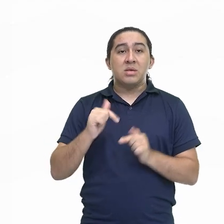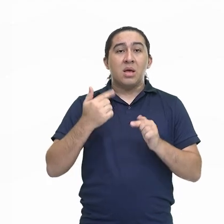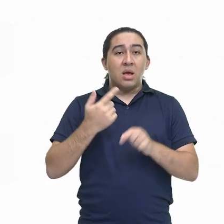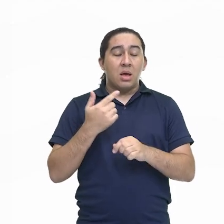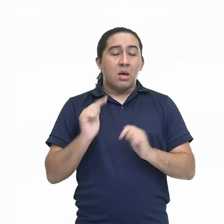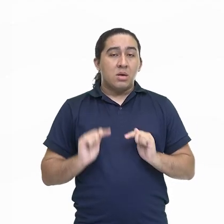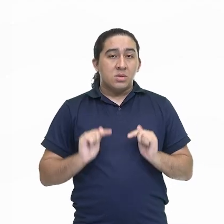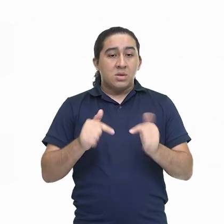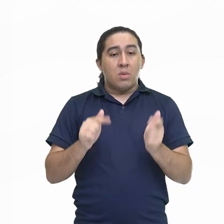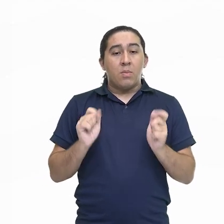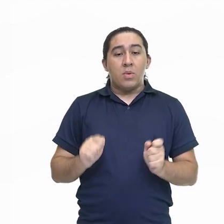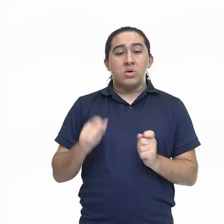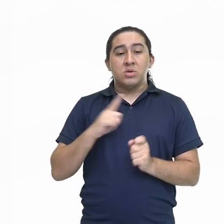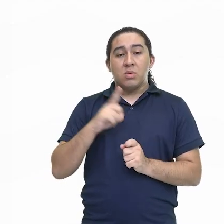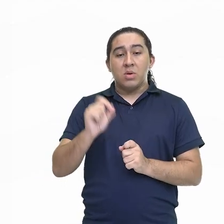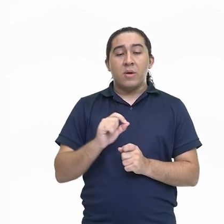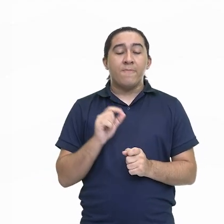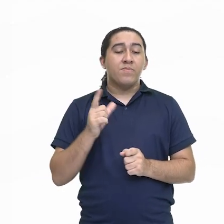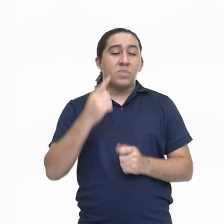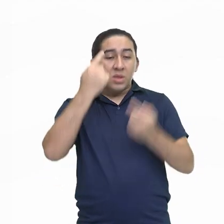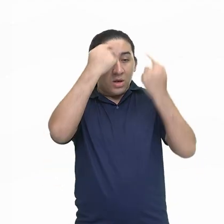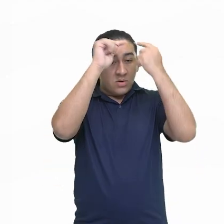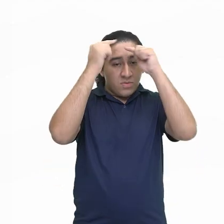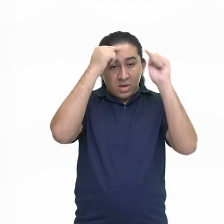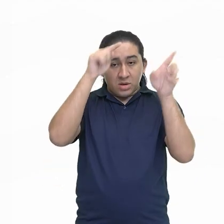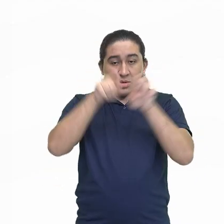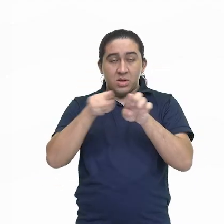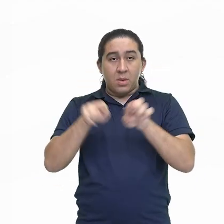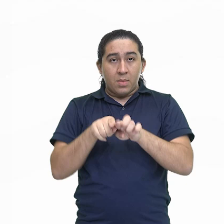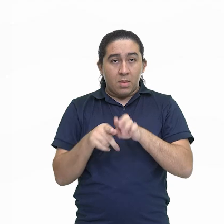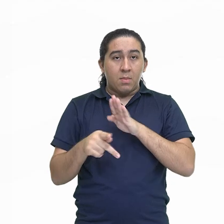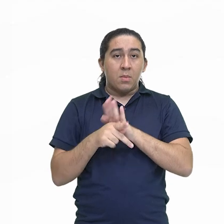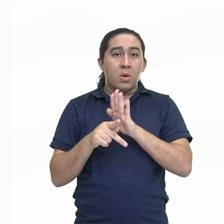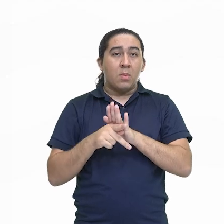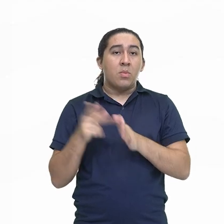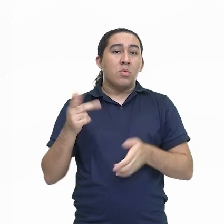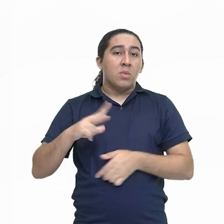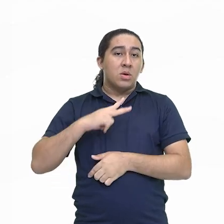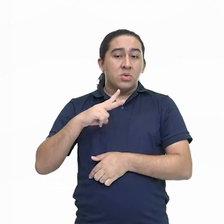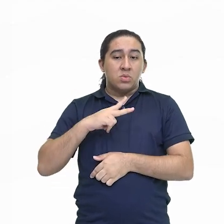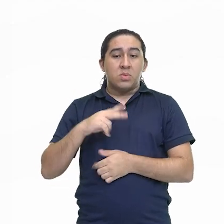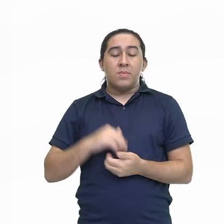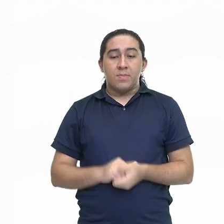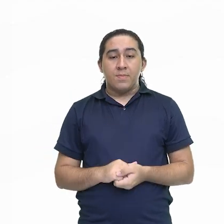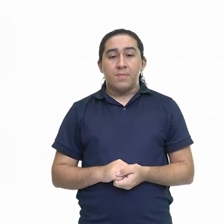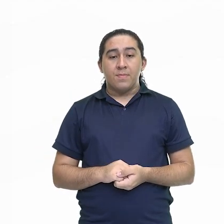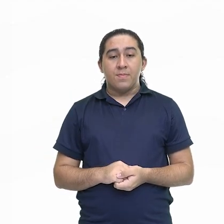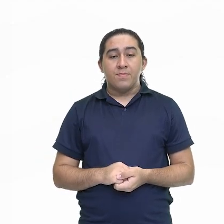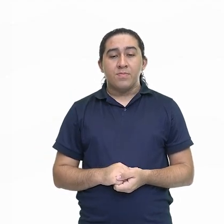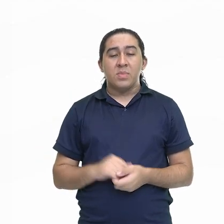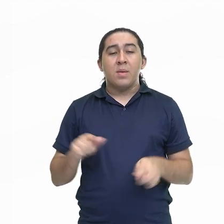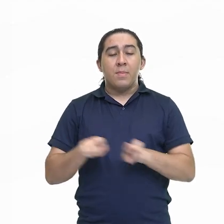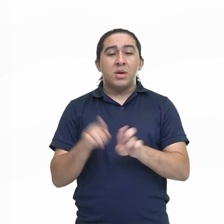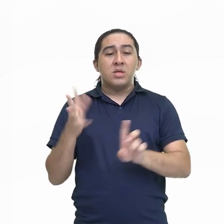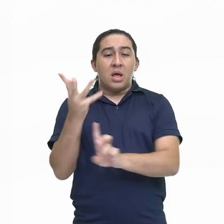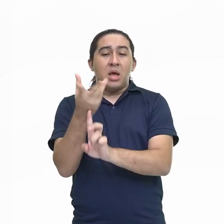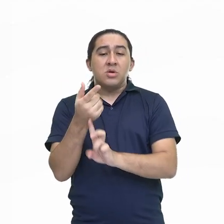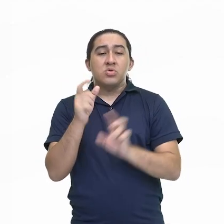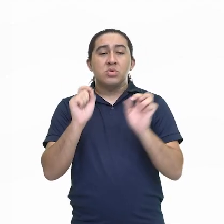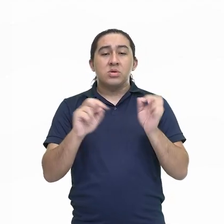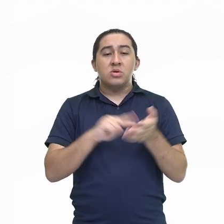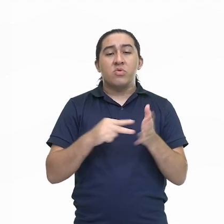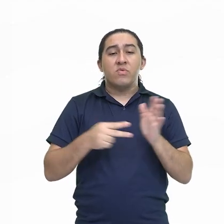envolver a exploração de criatividade e autenticidade pessoal. E na arte, o que é essa ressignificação do projeto de